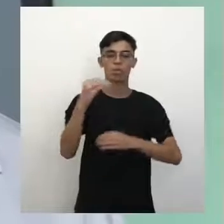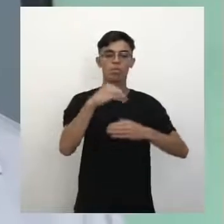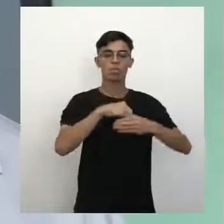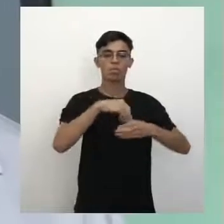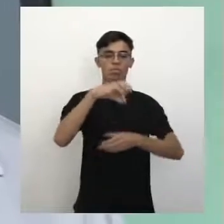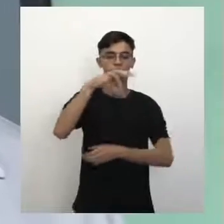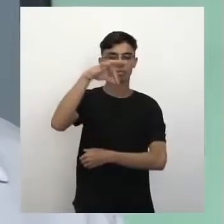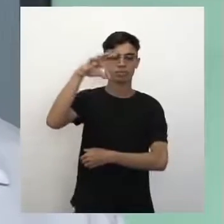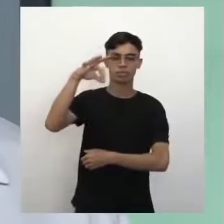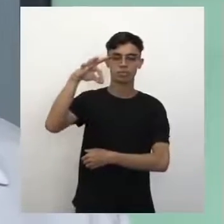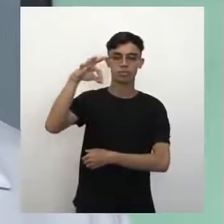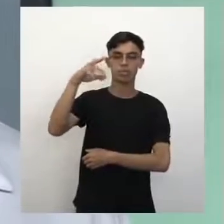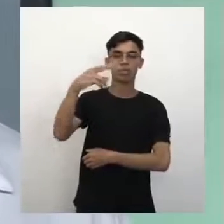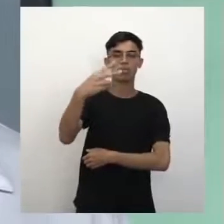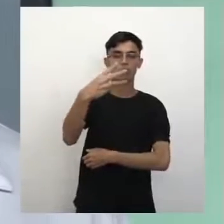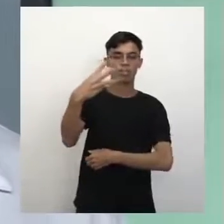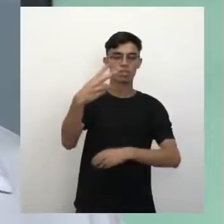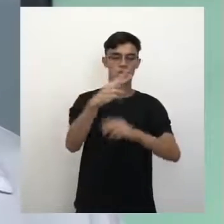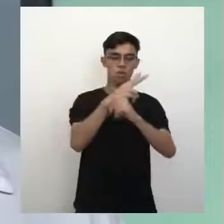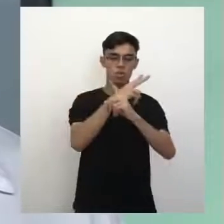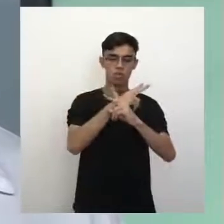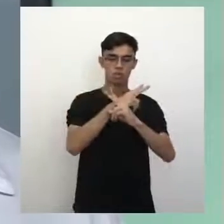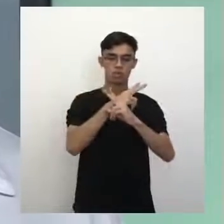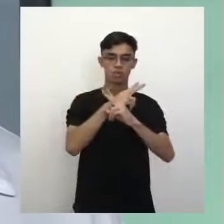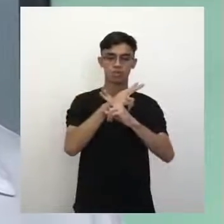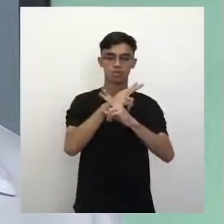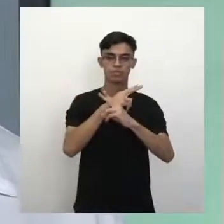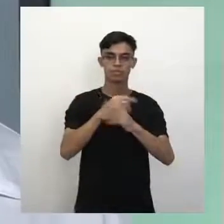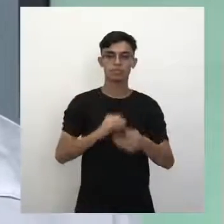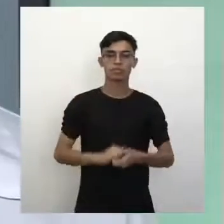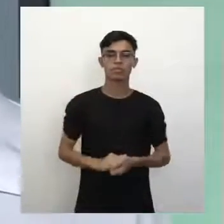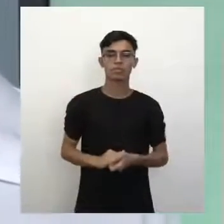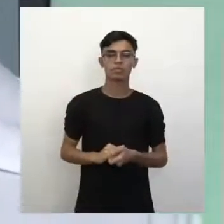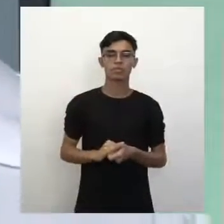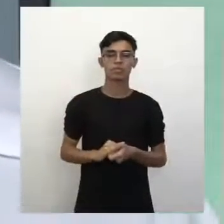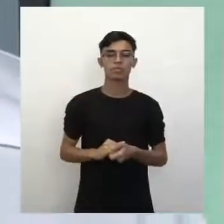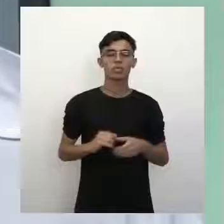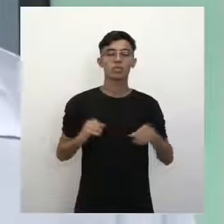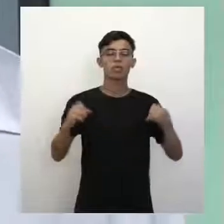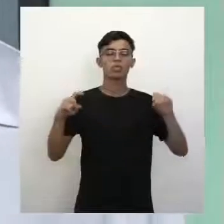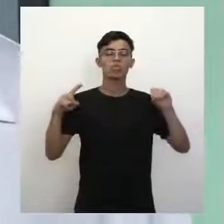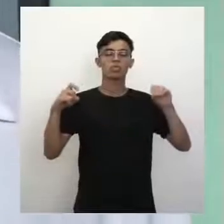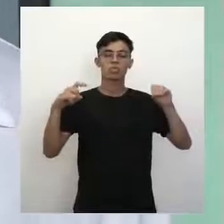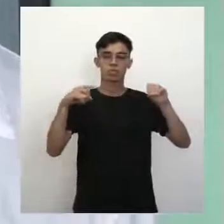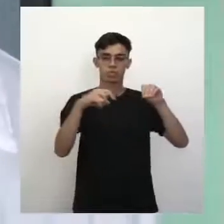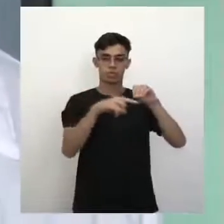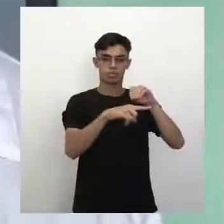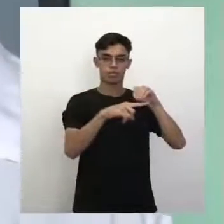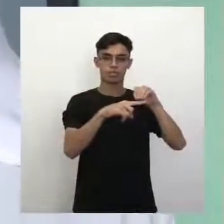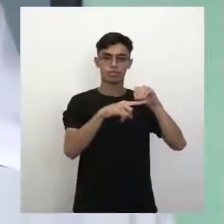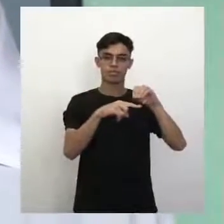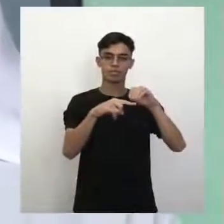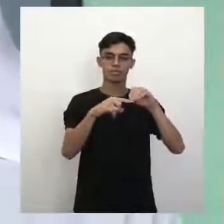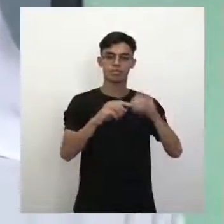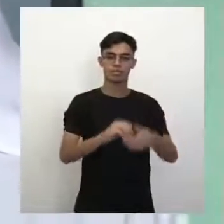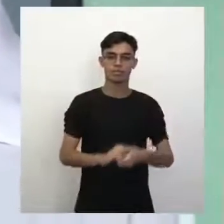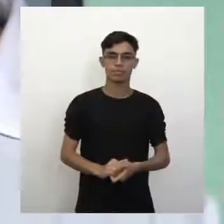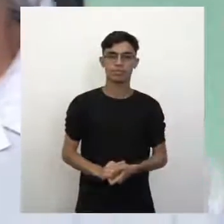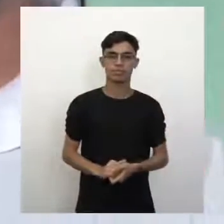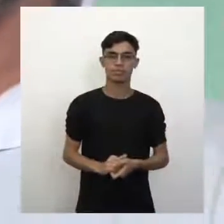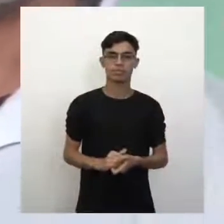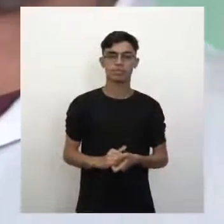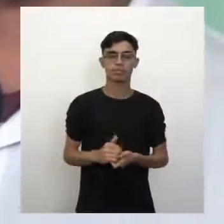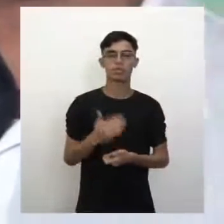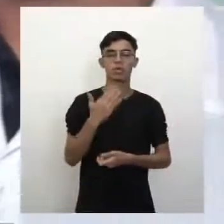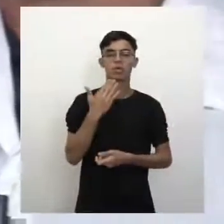está representando os 23 cromossomos do espermatozoide. A partir do momento... Ó, vou até improvisar